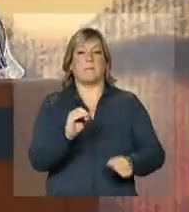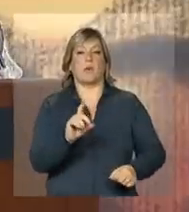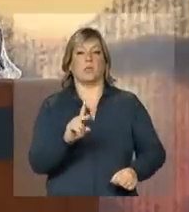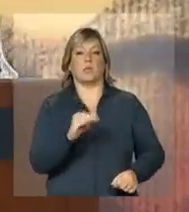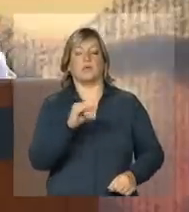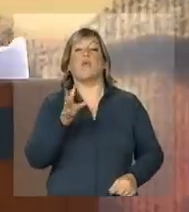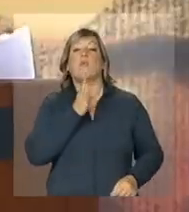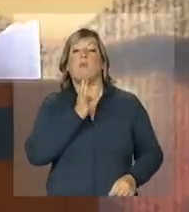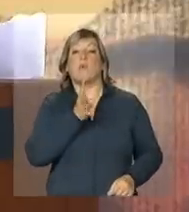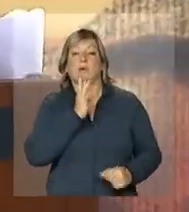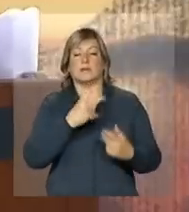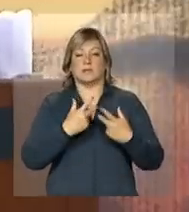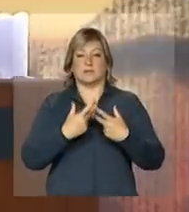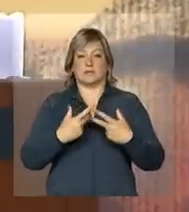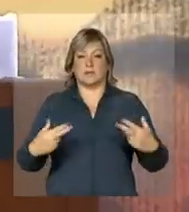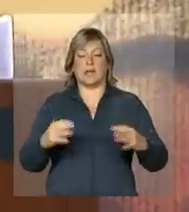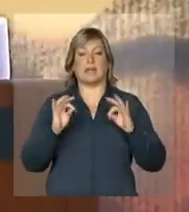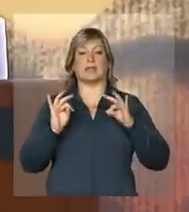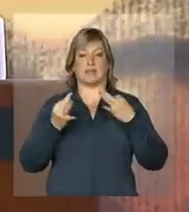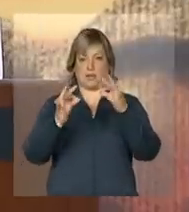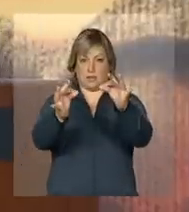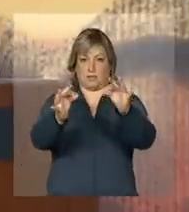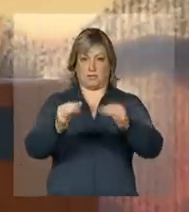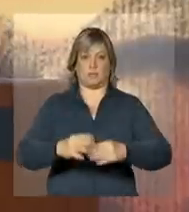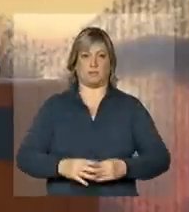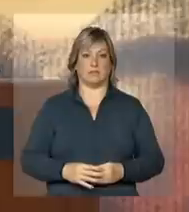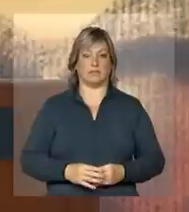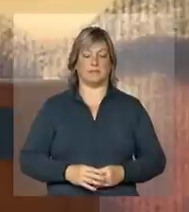e de conhecimento tecnológico